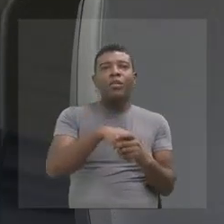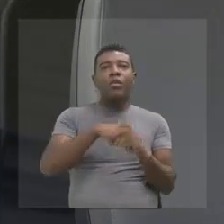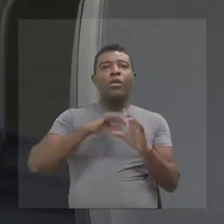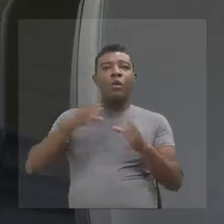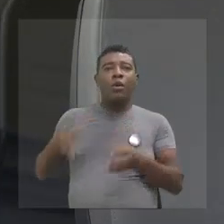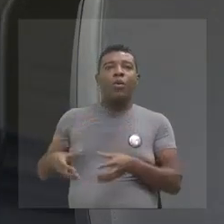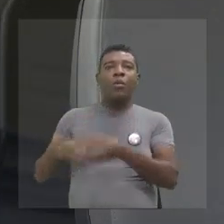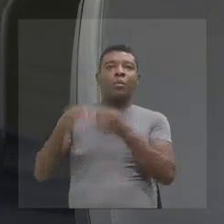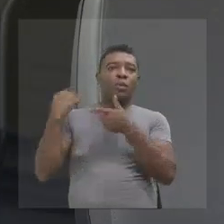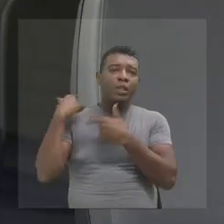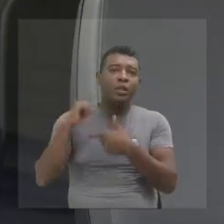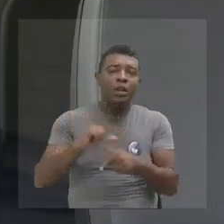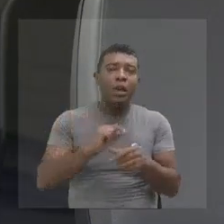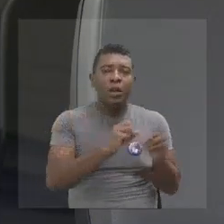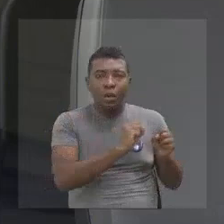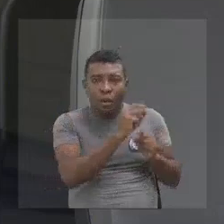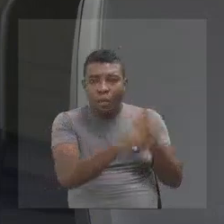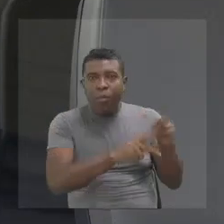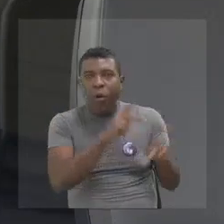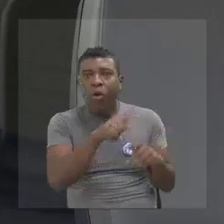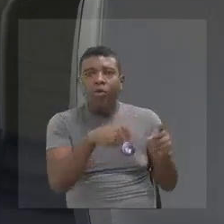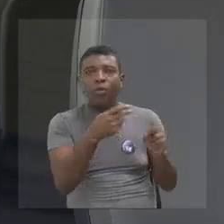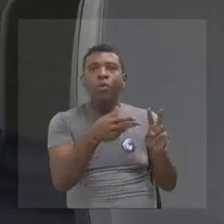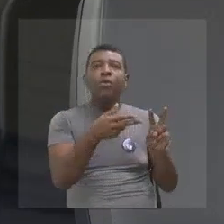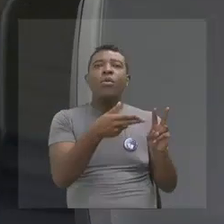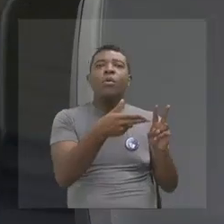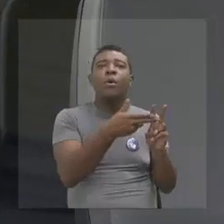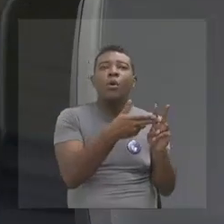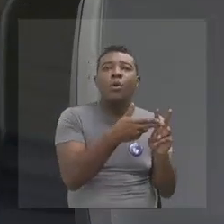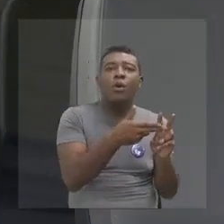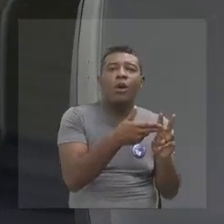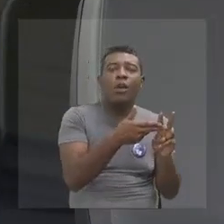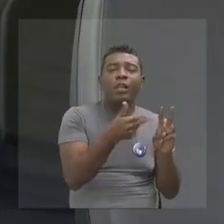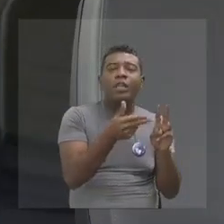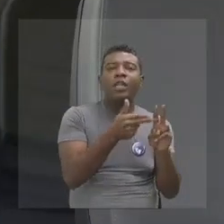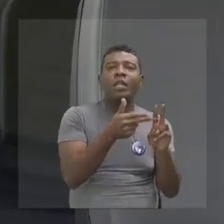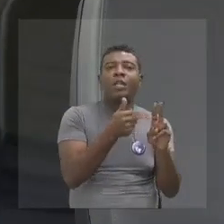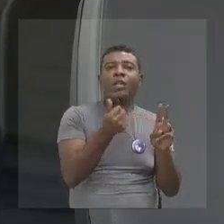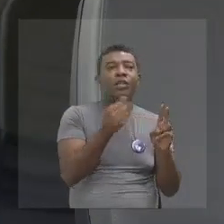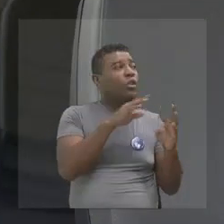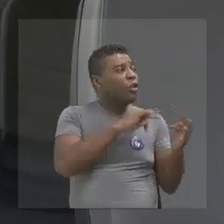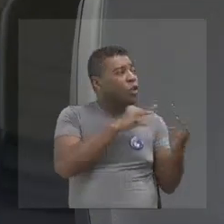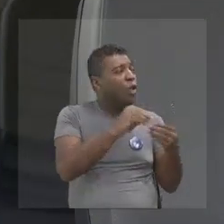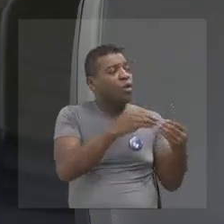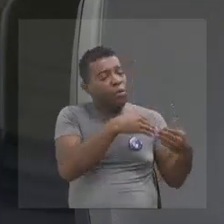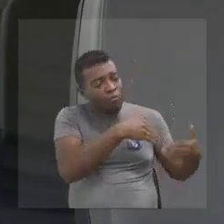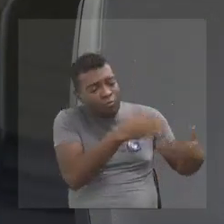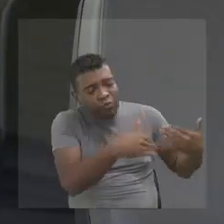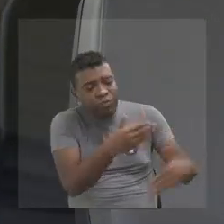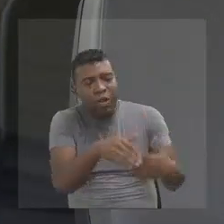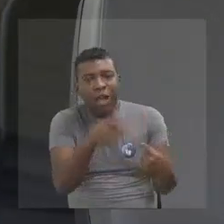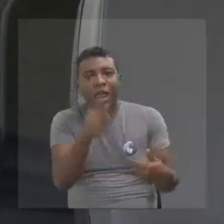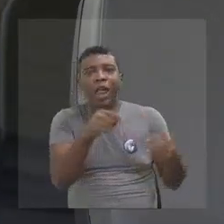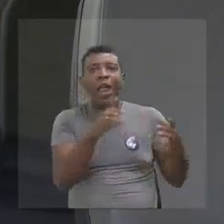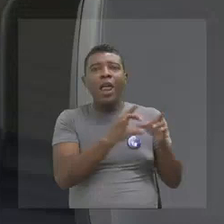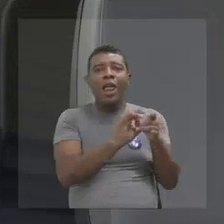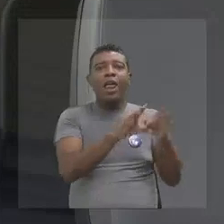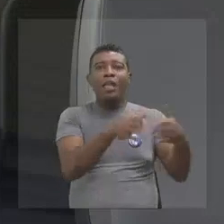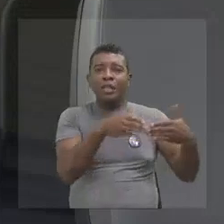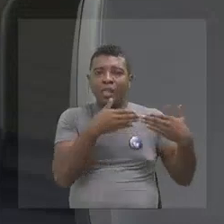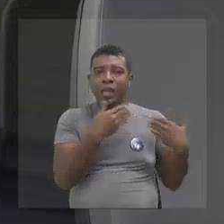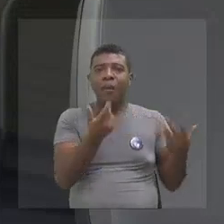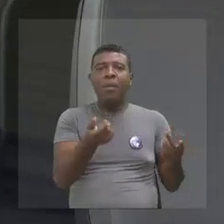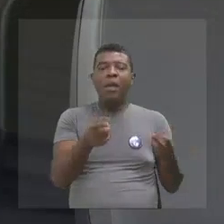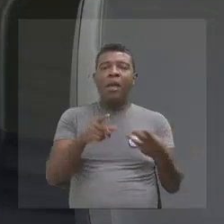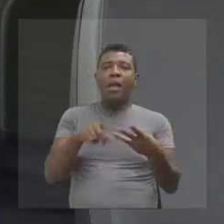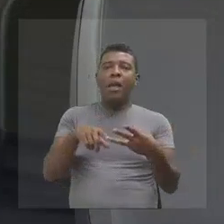originários né em toda tramitação que envolve licenciamento mais obras Qualquer mudança